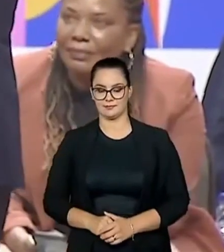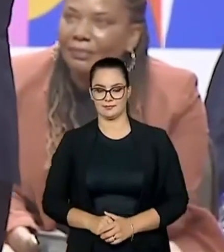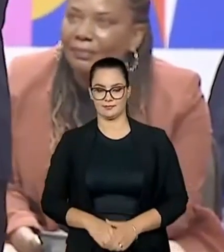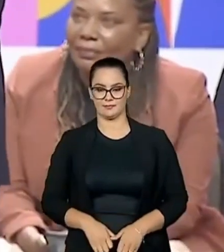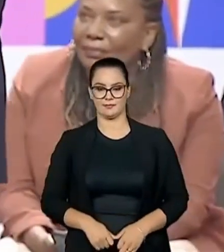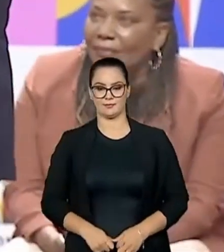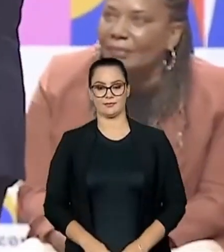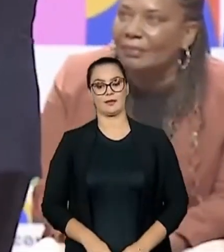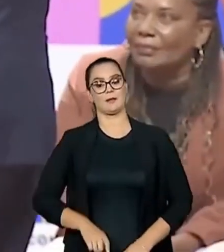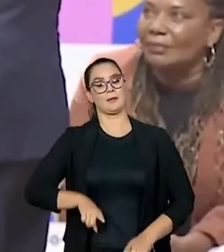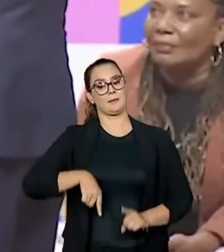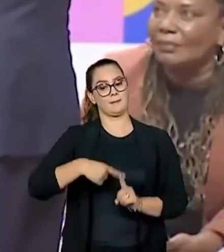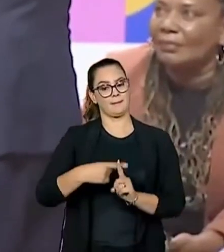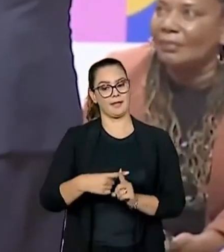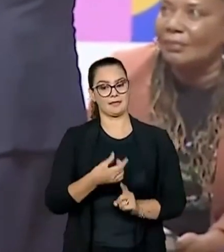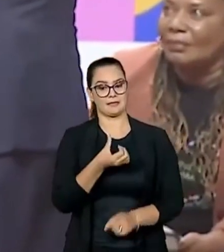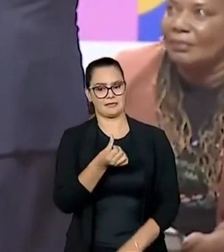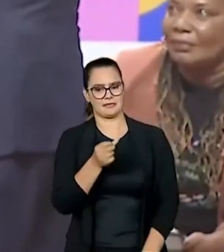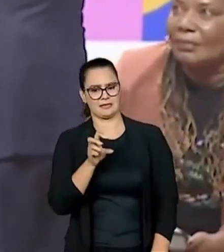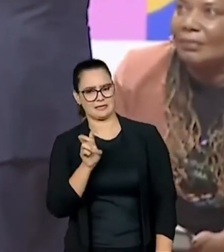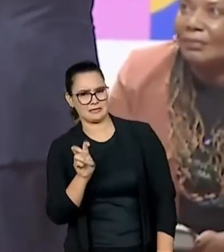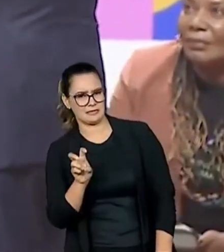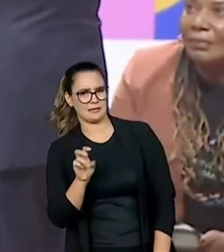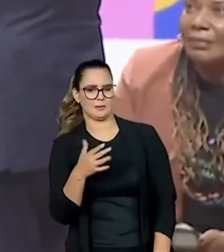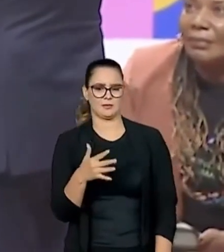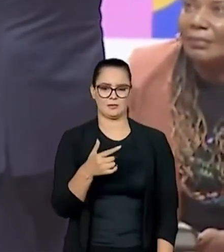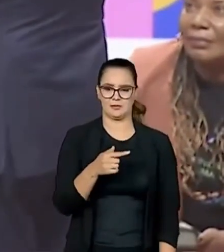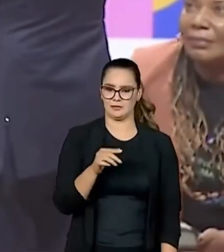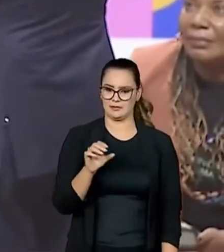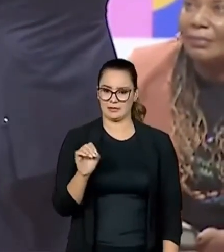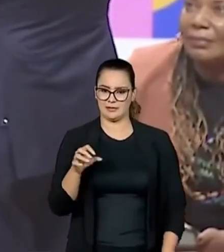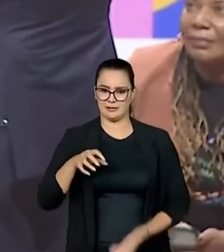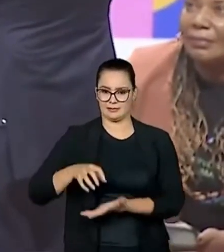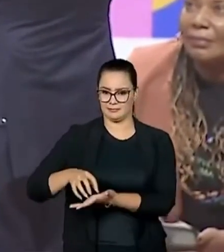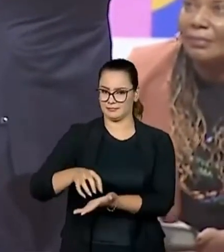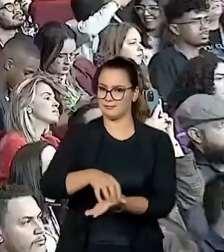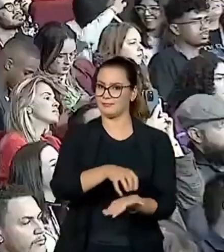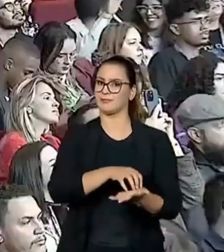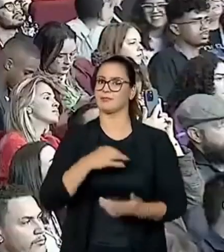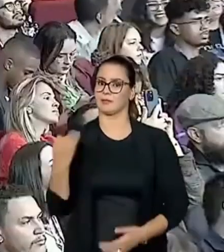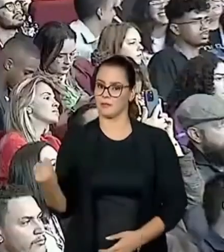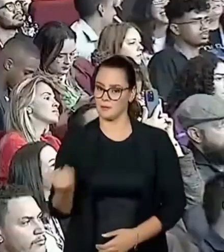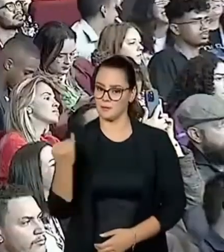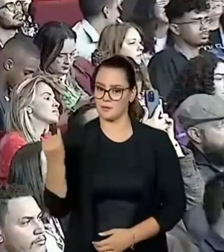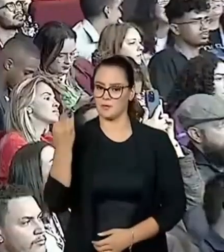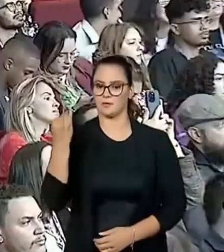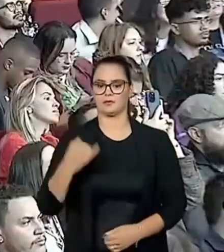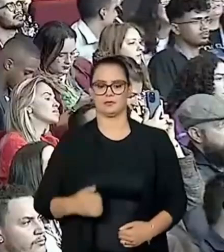mais de 65 ou 70 entidades importantes